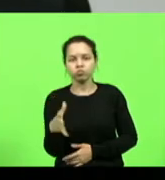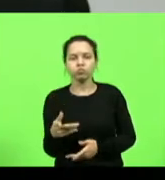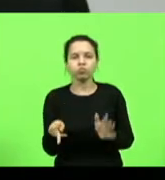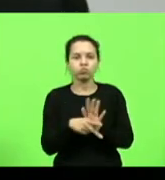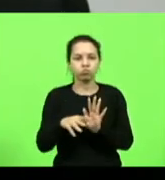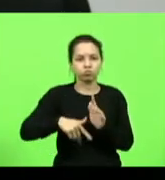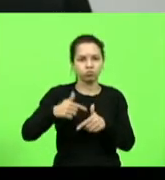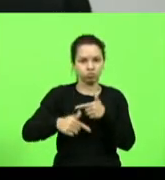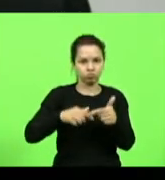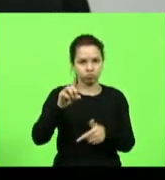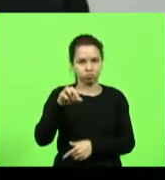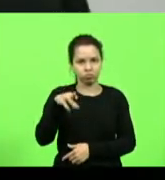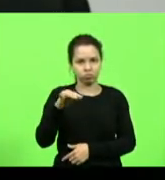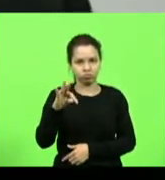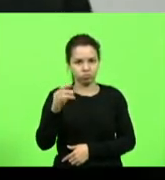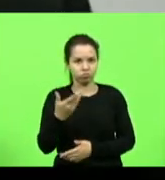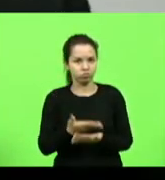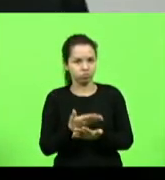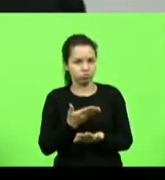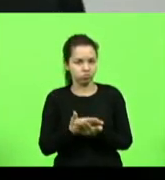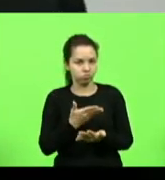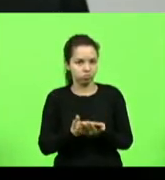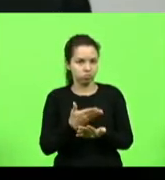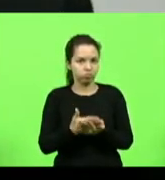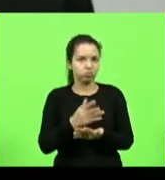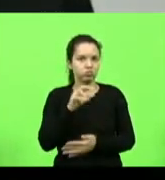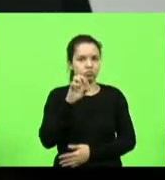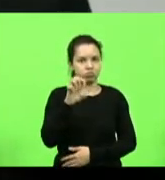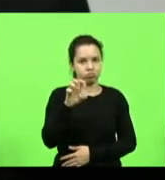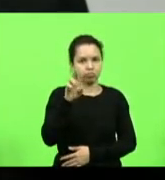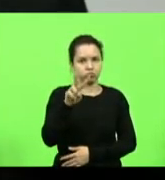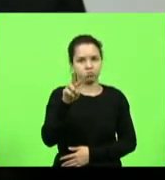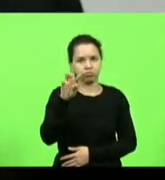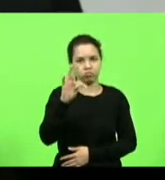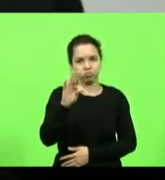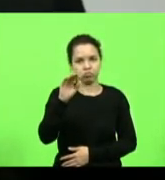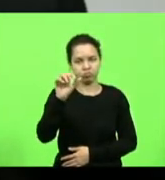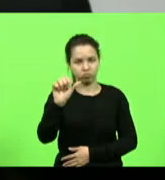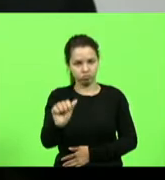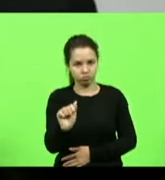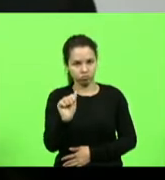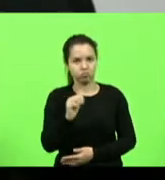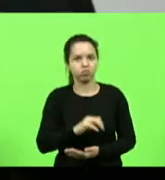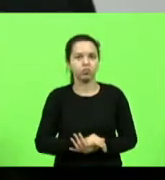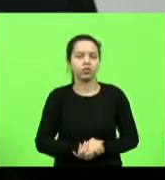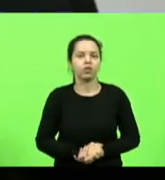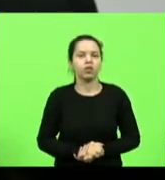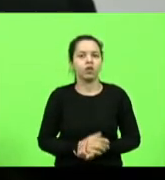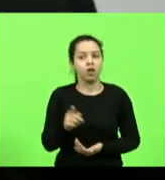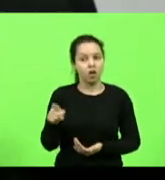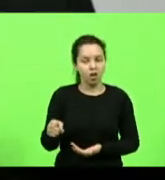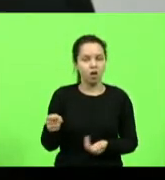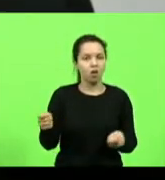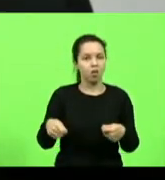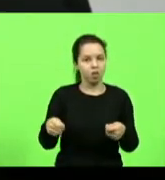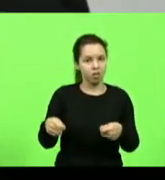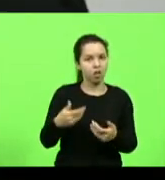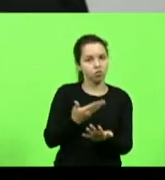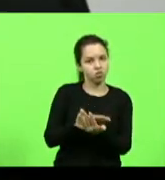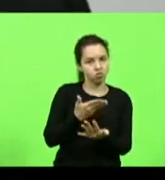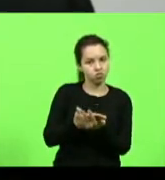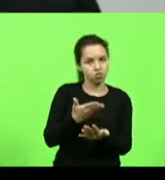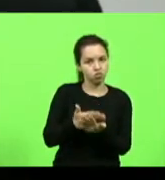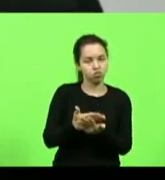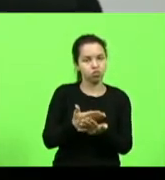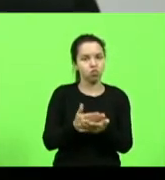viabilidade técnica e econômico, chamado EVTA, para que a gente possa trazer esses estudos. E aí foi feito em Santa Catarina,